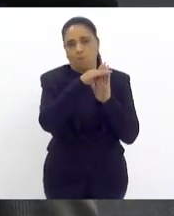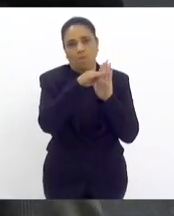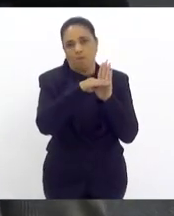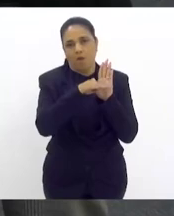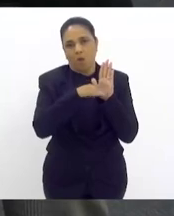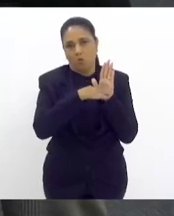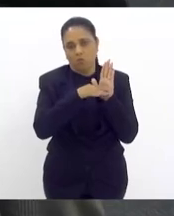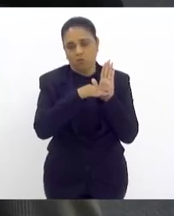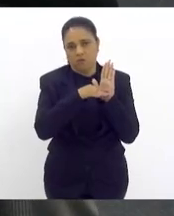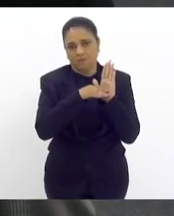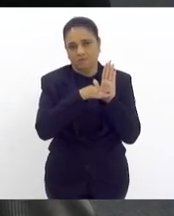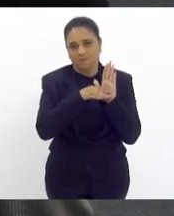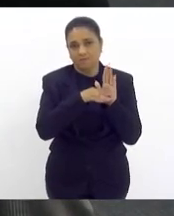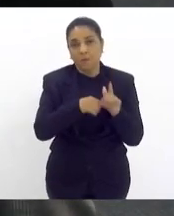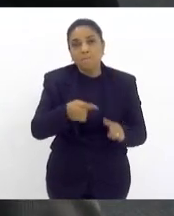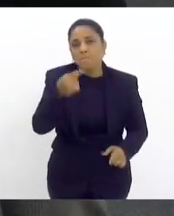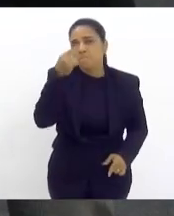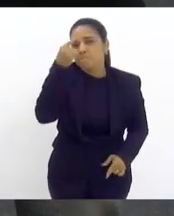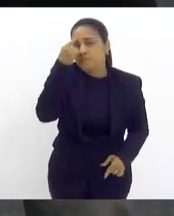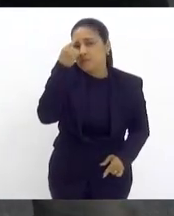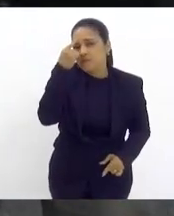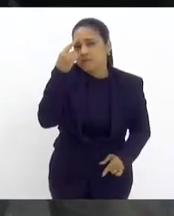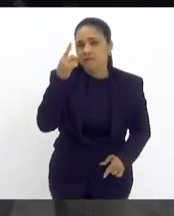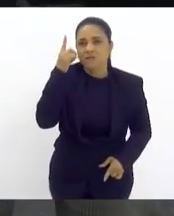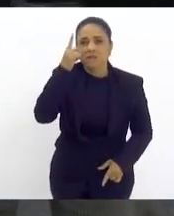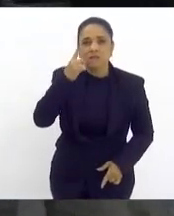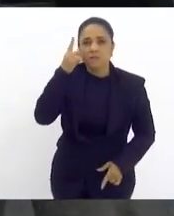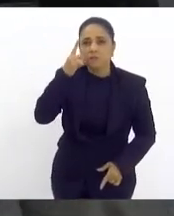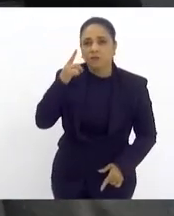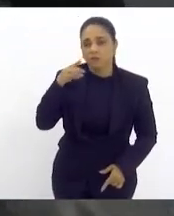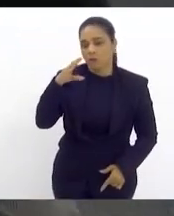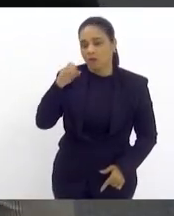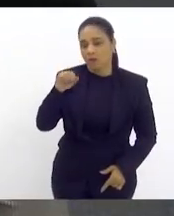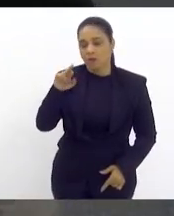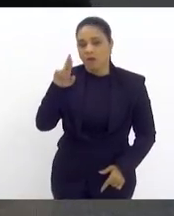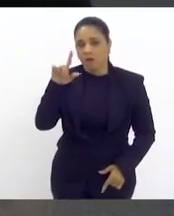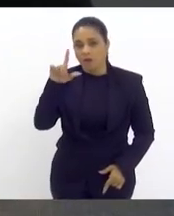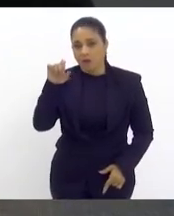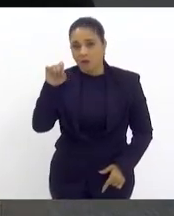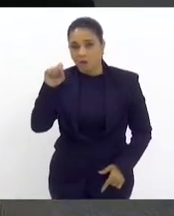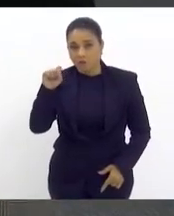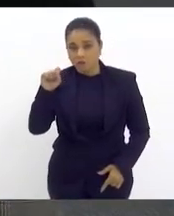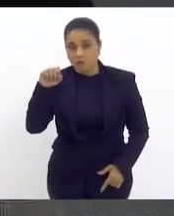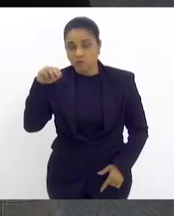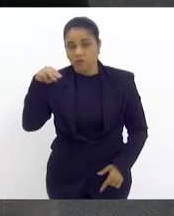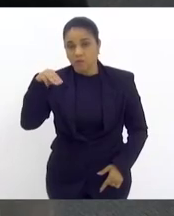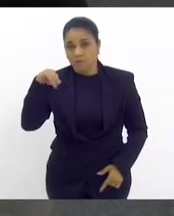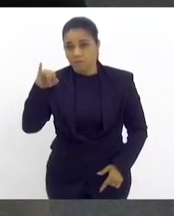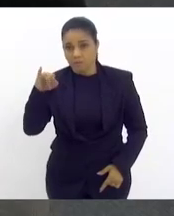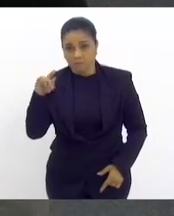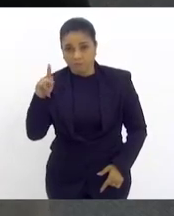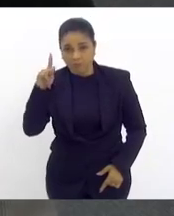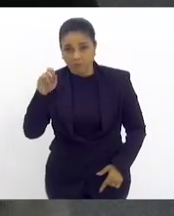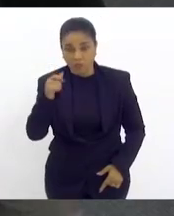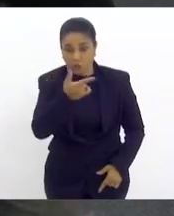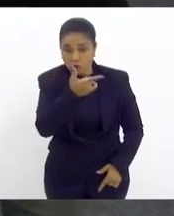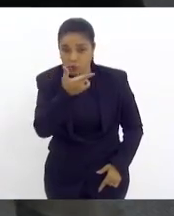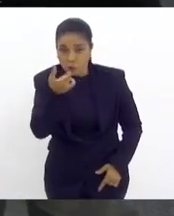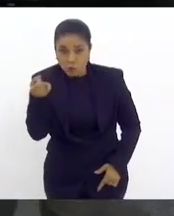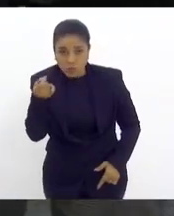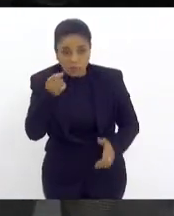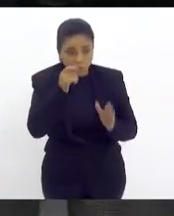pensou se vossa excelência o deputado Carlos Henrique apresentado 200 projetos e não